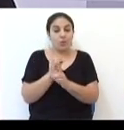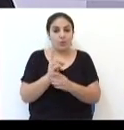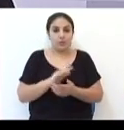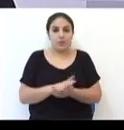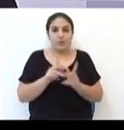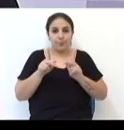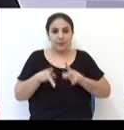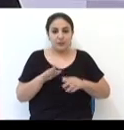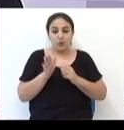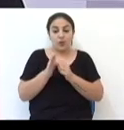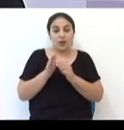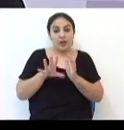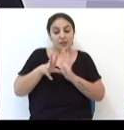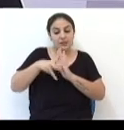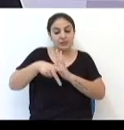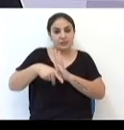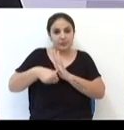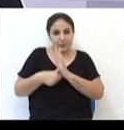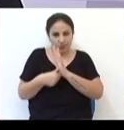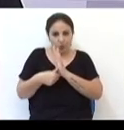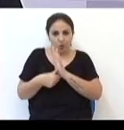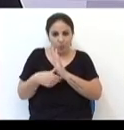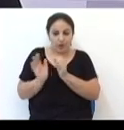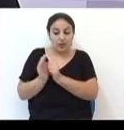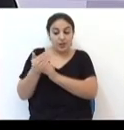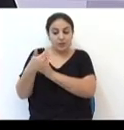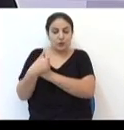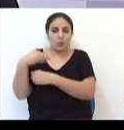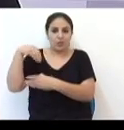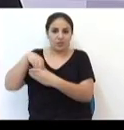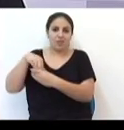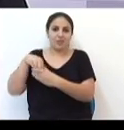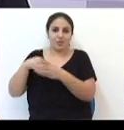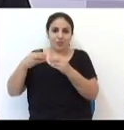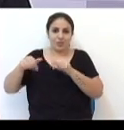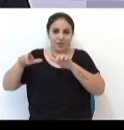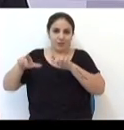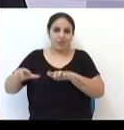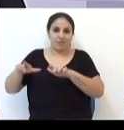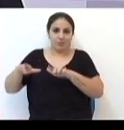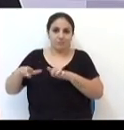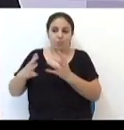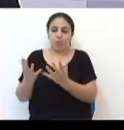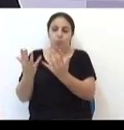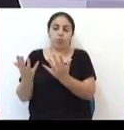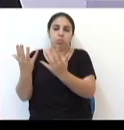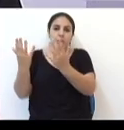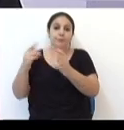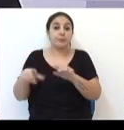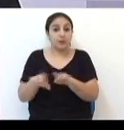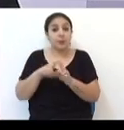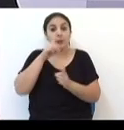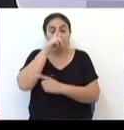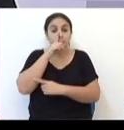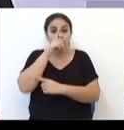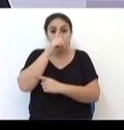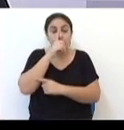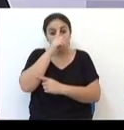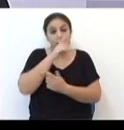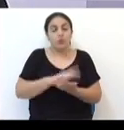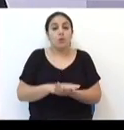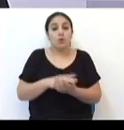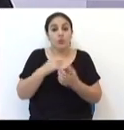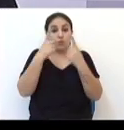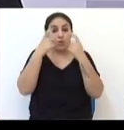vezes pessoas escondem materiais de furtos ali para pegar no segundo momento e até mesmo ali corre o risco de uma